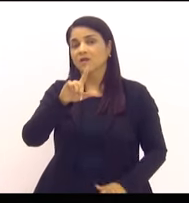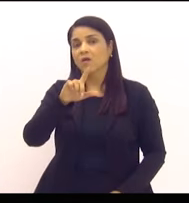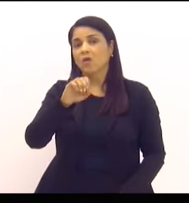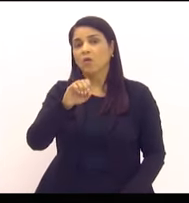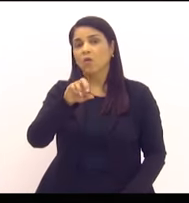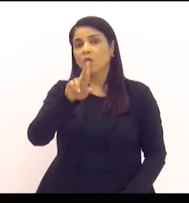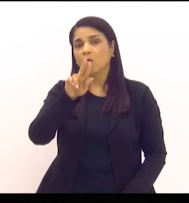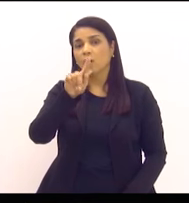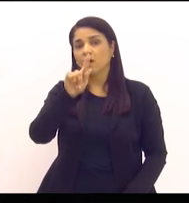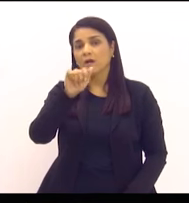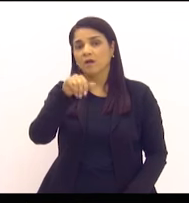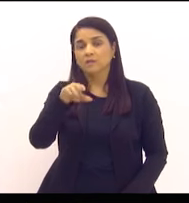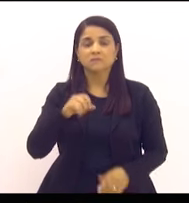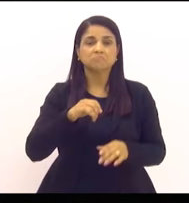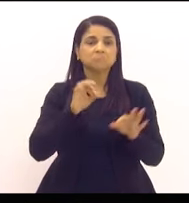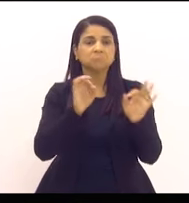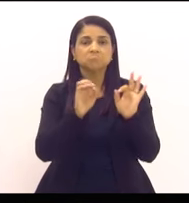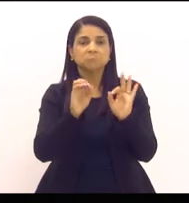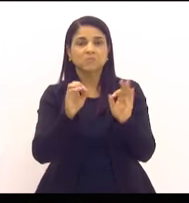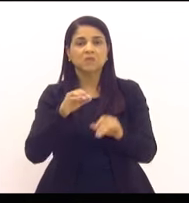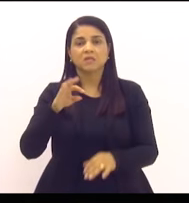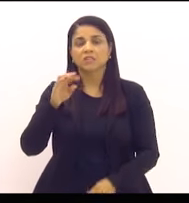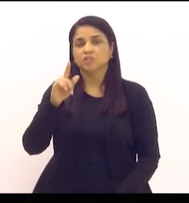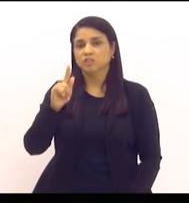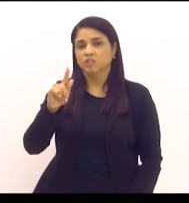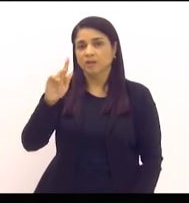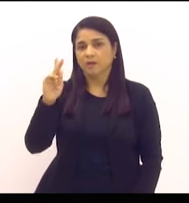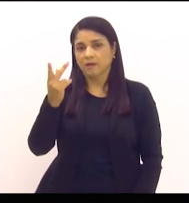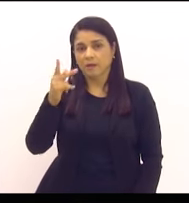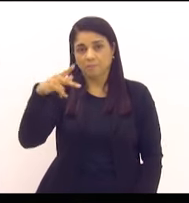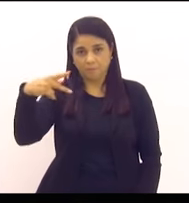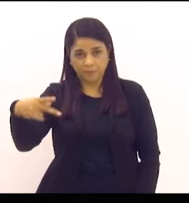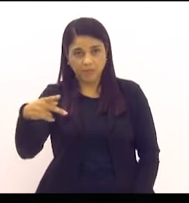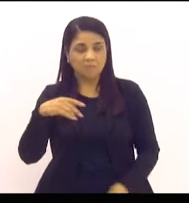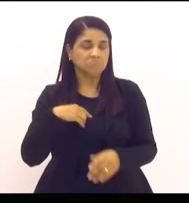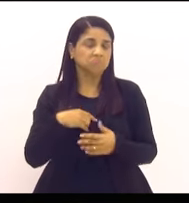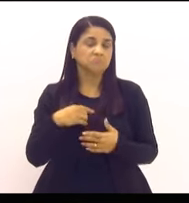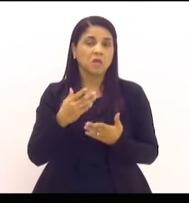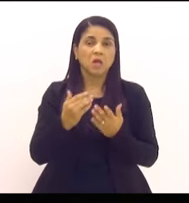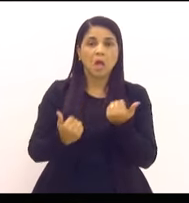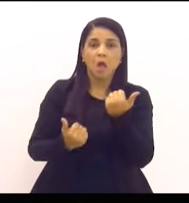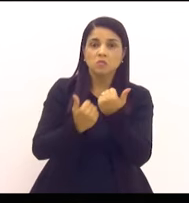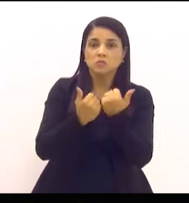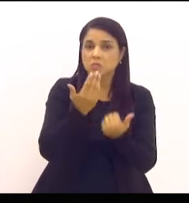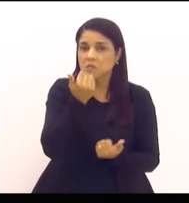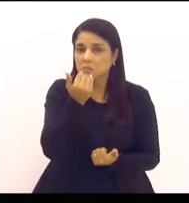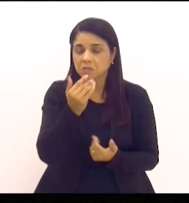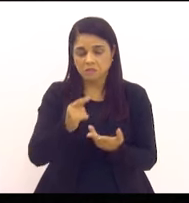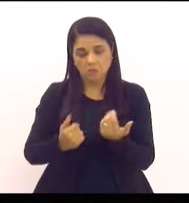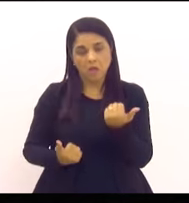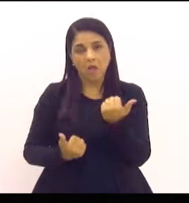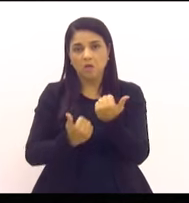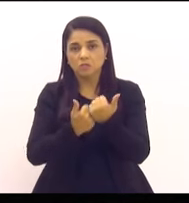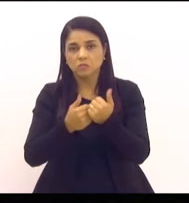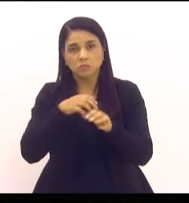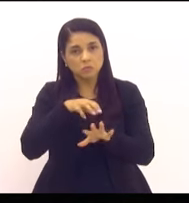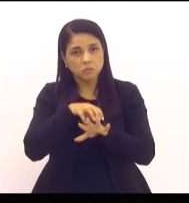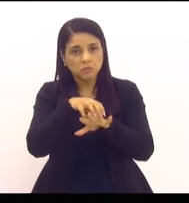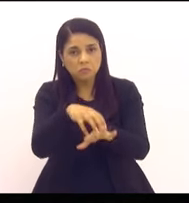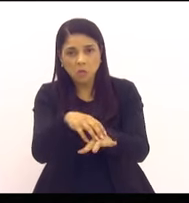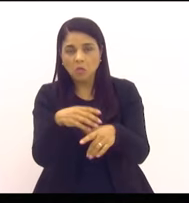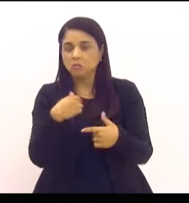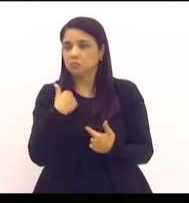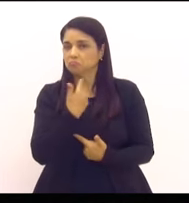da GHP, que não tratou do auxílio alimentação, que não tratou do auxílio transporte, que não